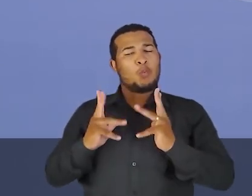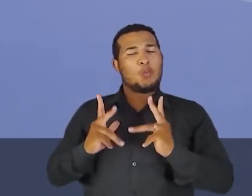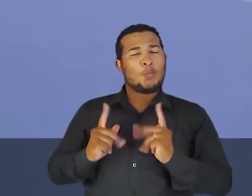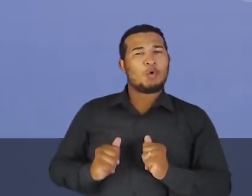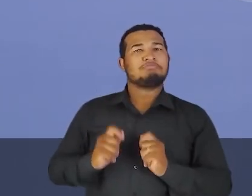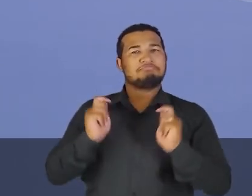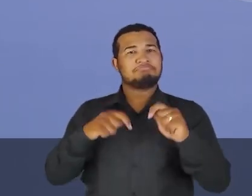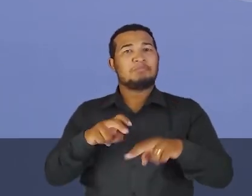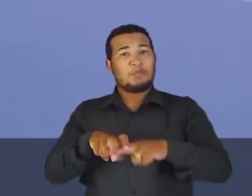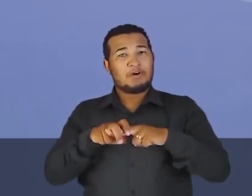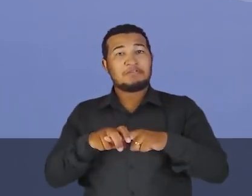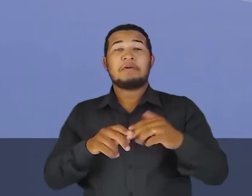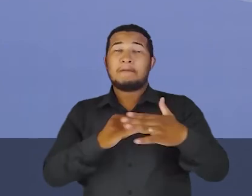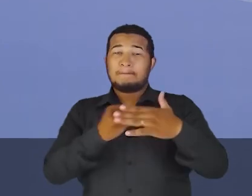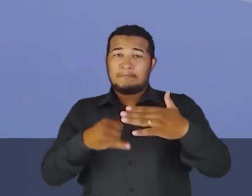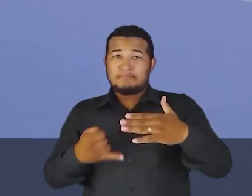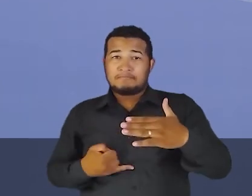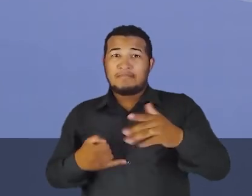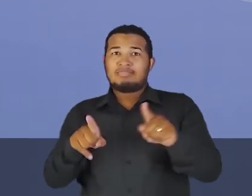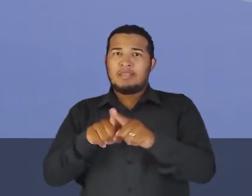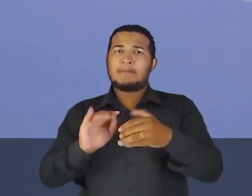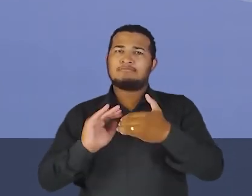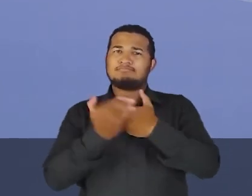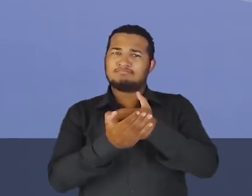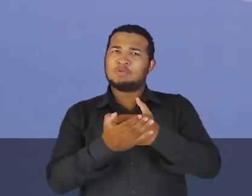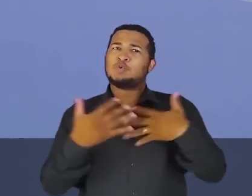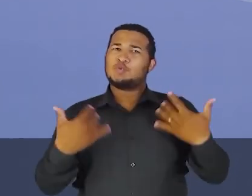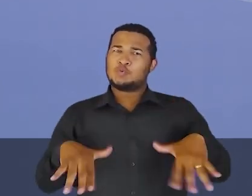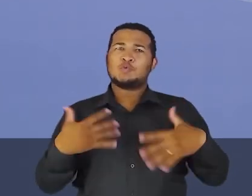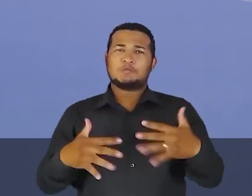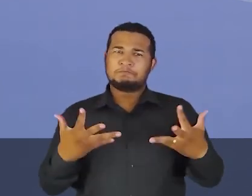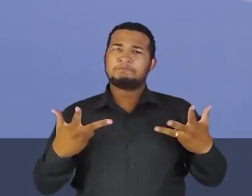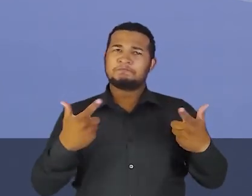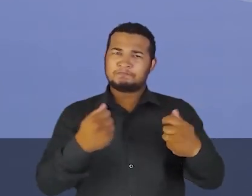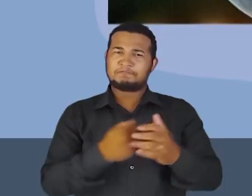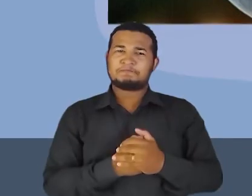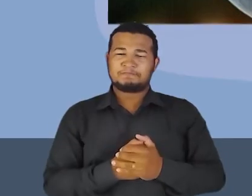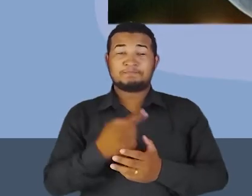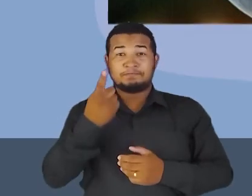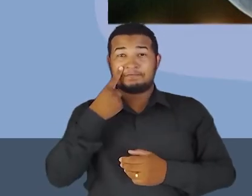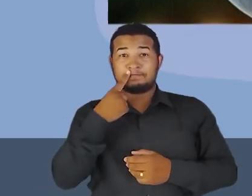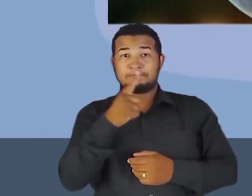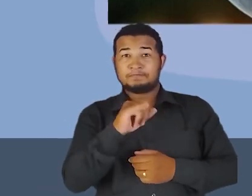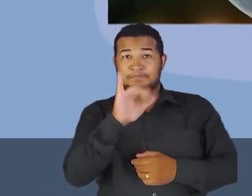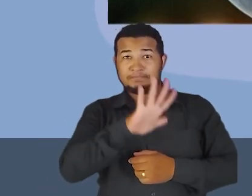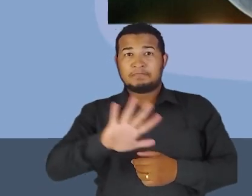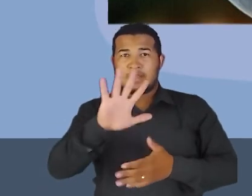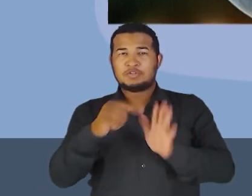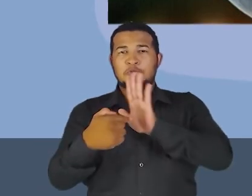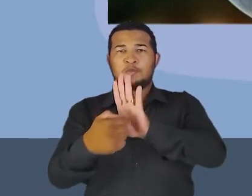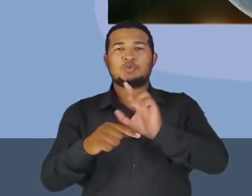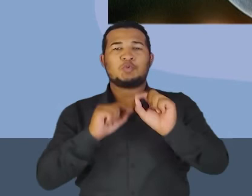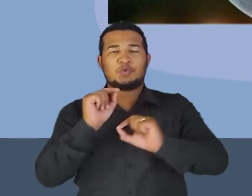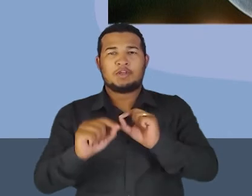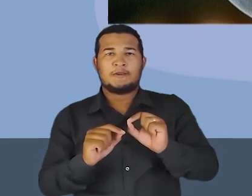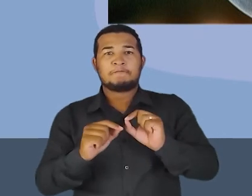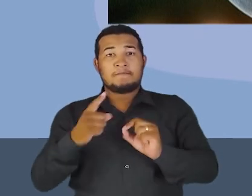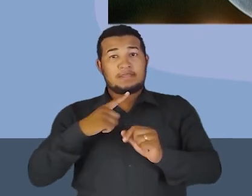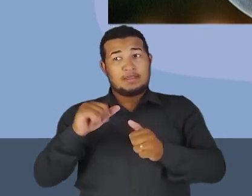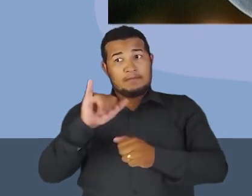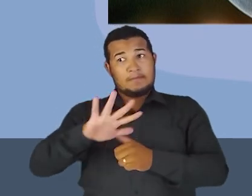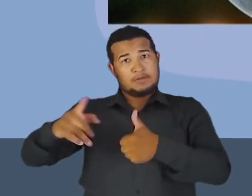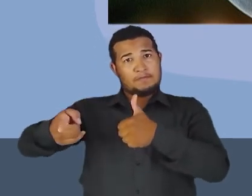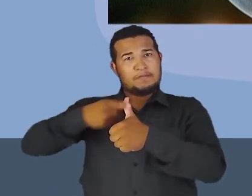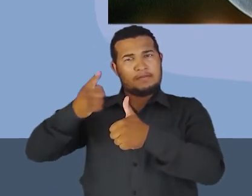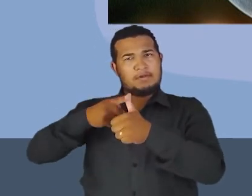pela placenta e o cordão umbilical. Olha que órgão sensacional. Observe na imagem aí, mostrando, né? A primeira imagem